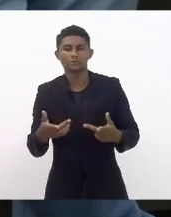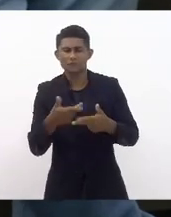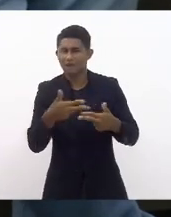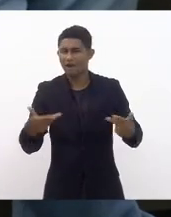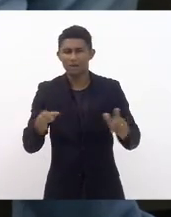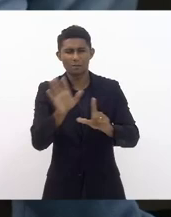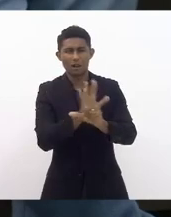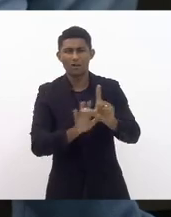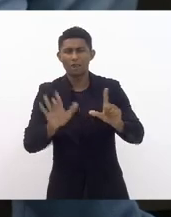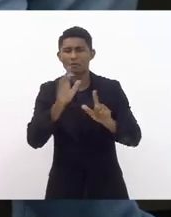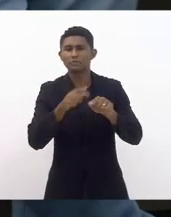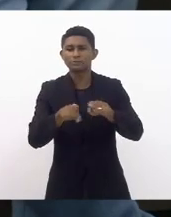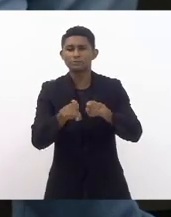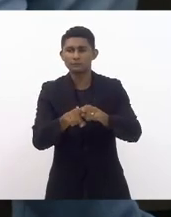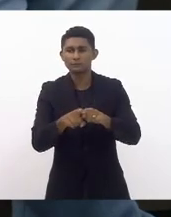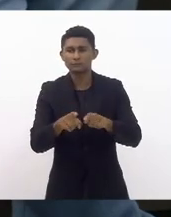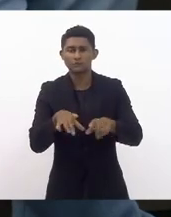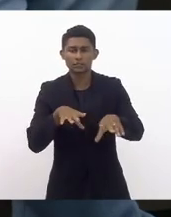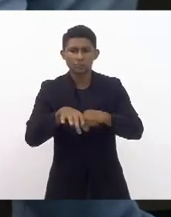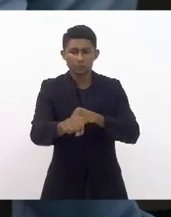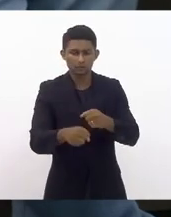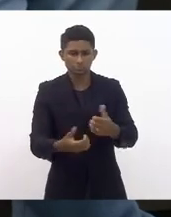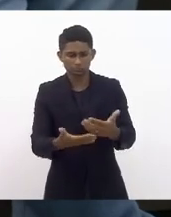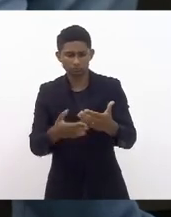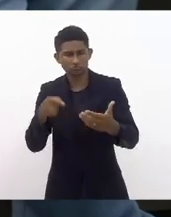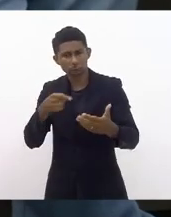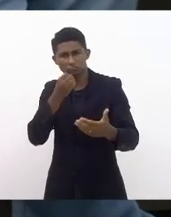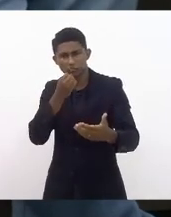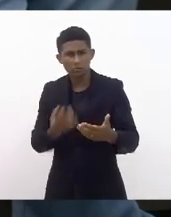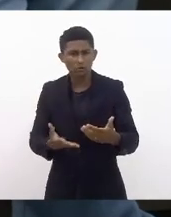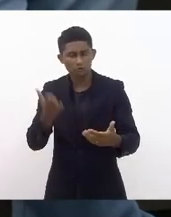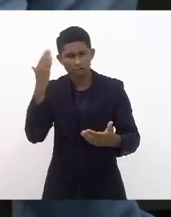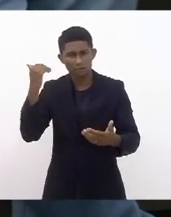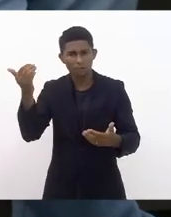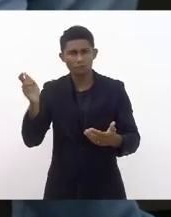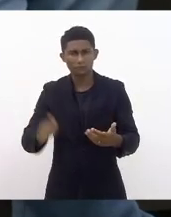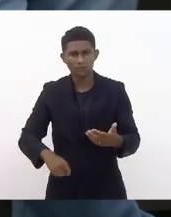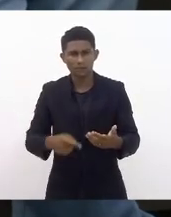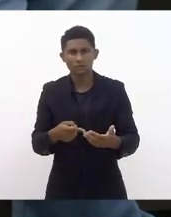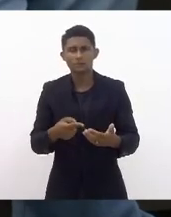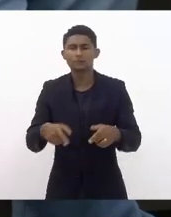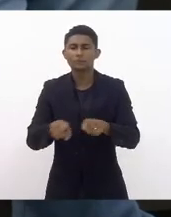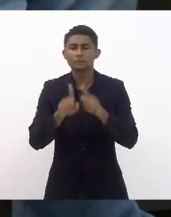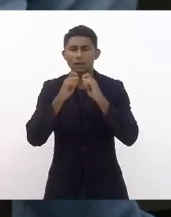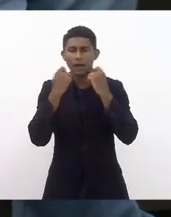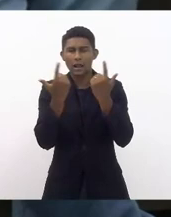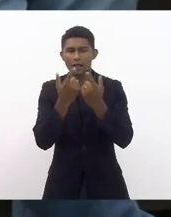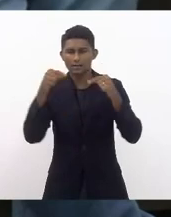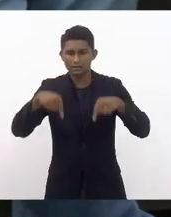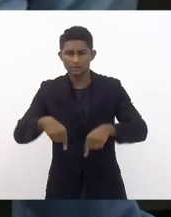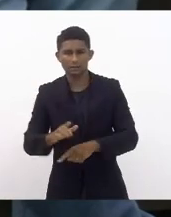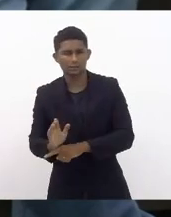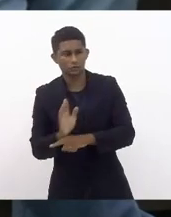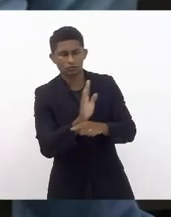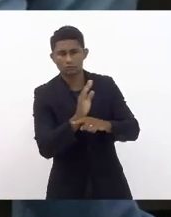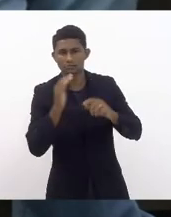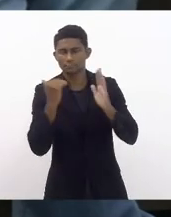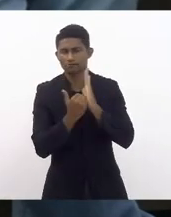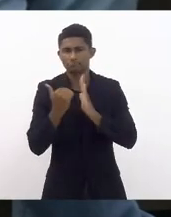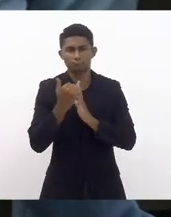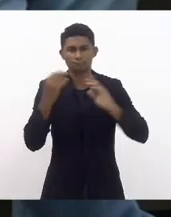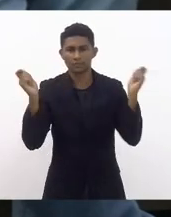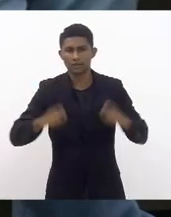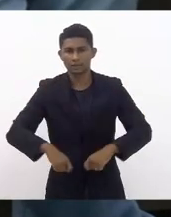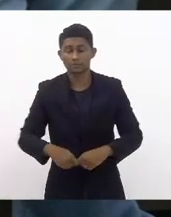um diploma mais reconhecido e tudo mais o que essa Assembleia também puder contribuir, presidente. Hoje é um